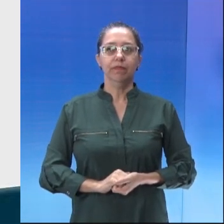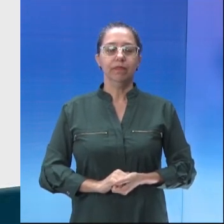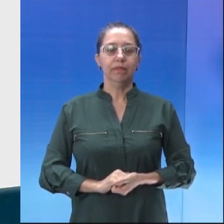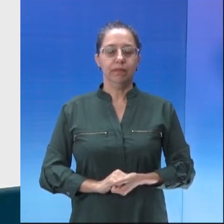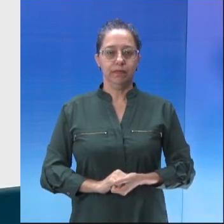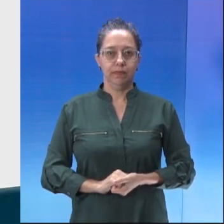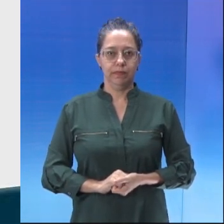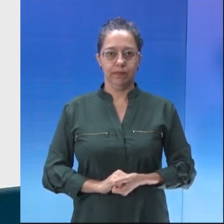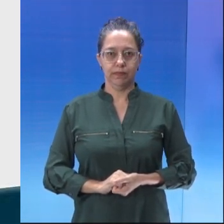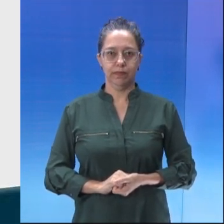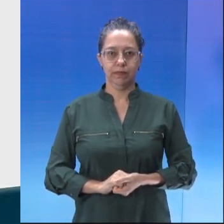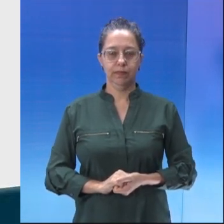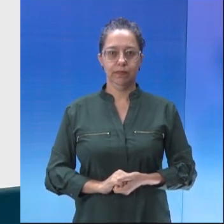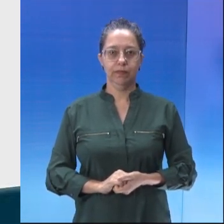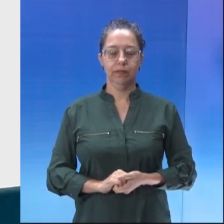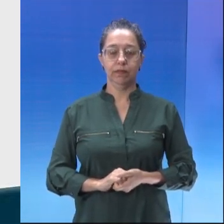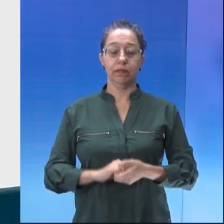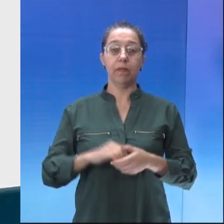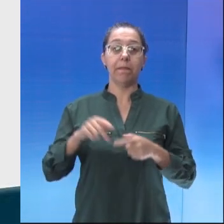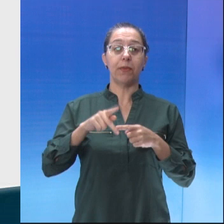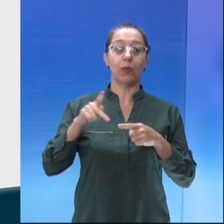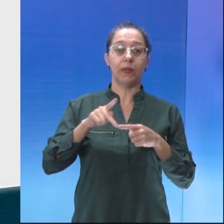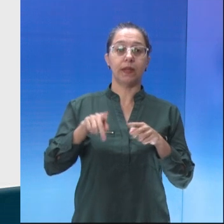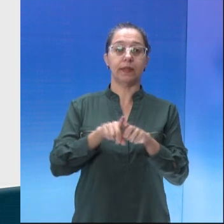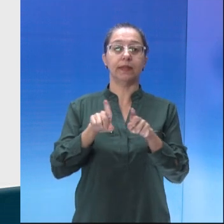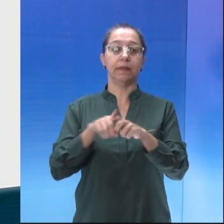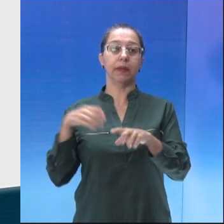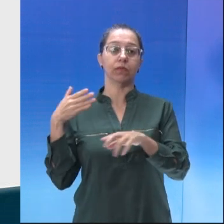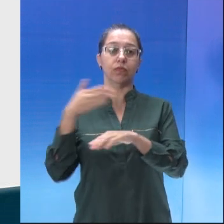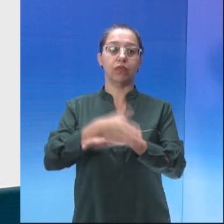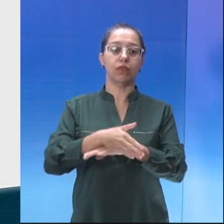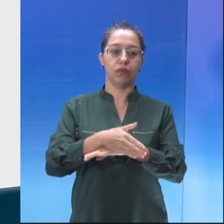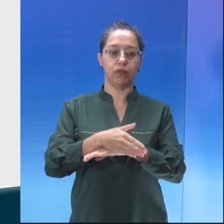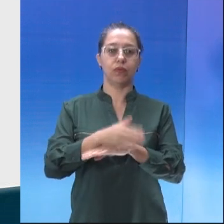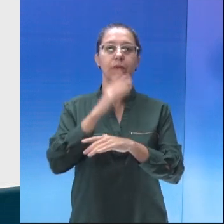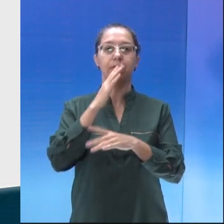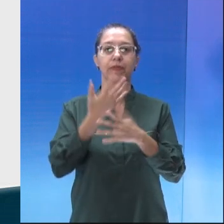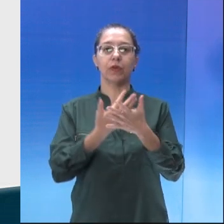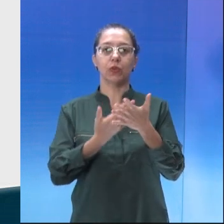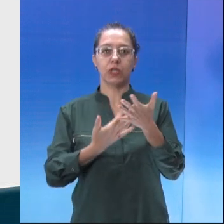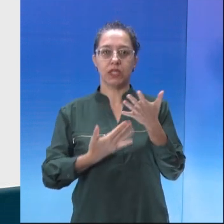também atua na coagulação sanguínea,